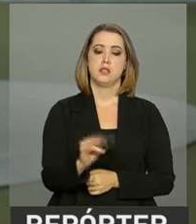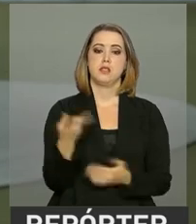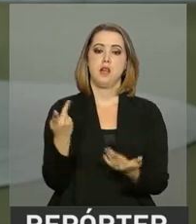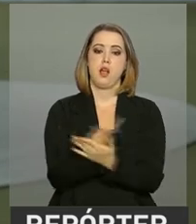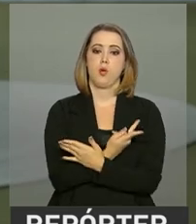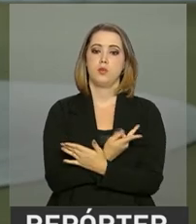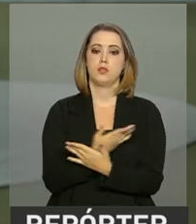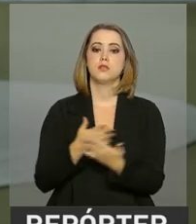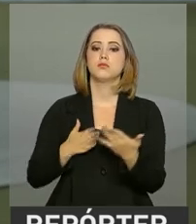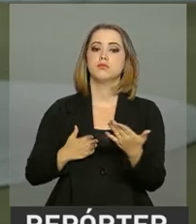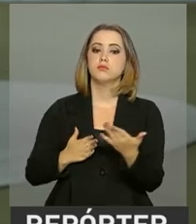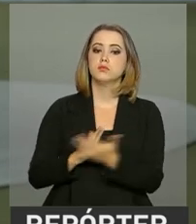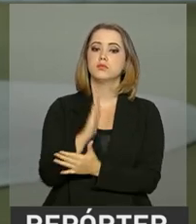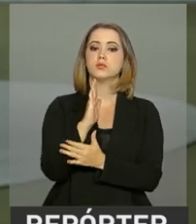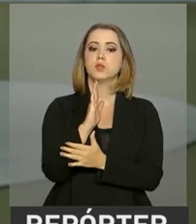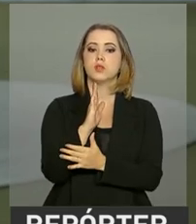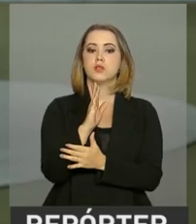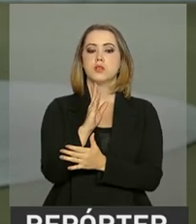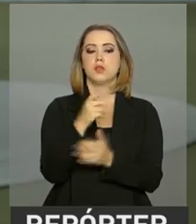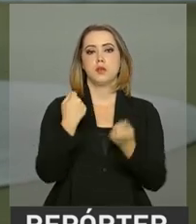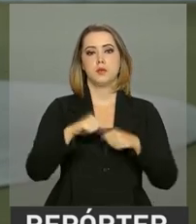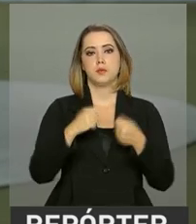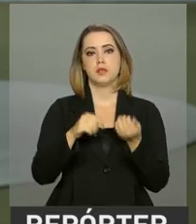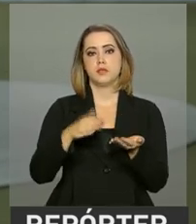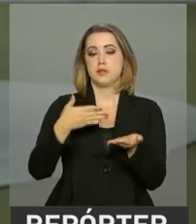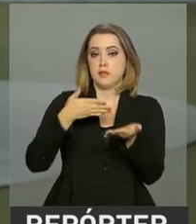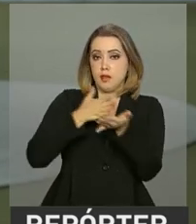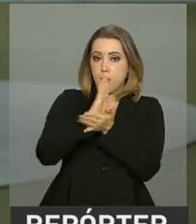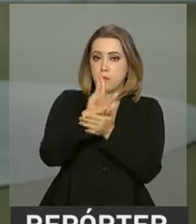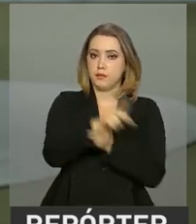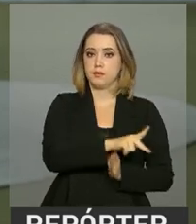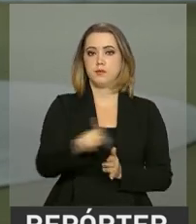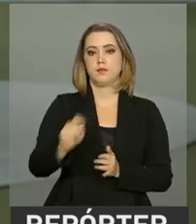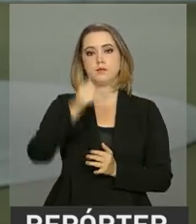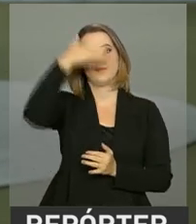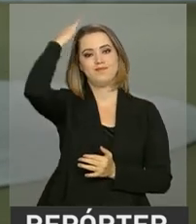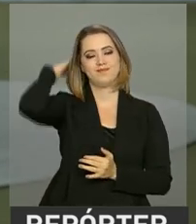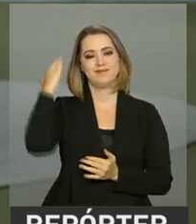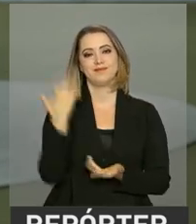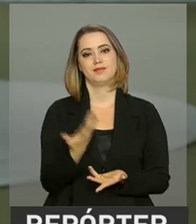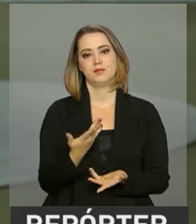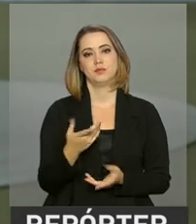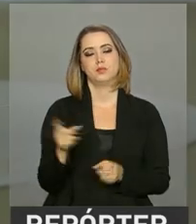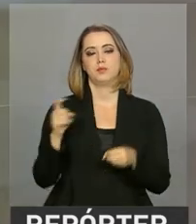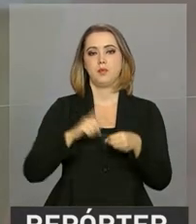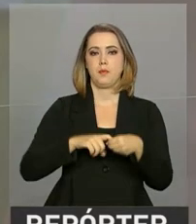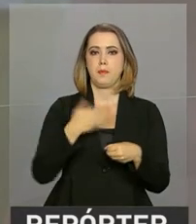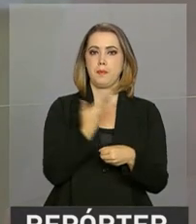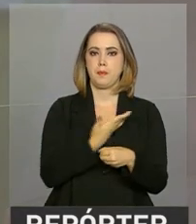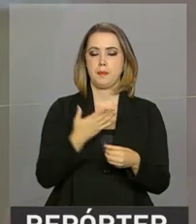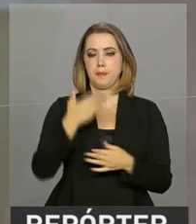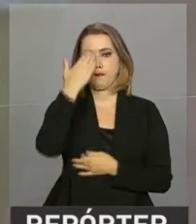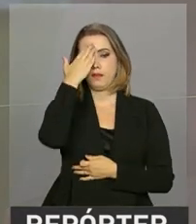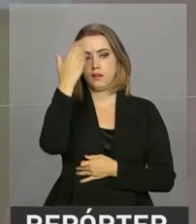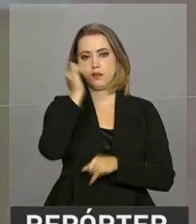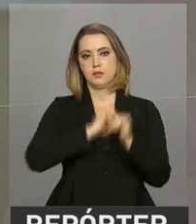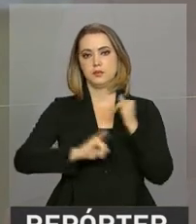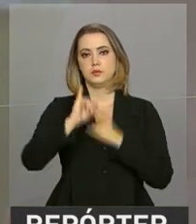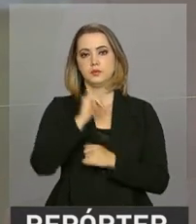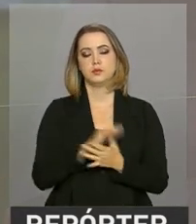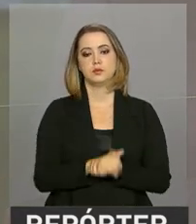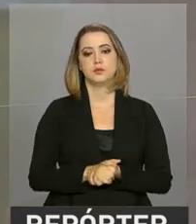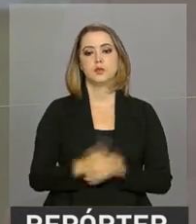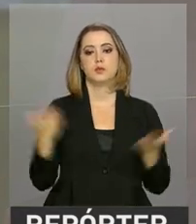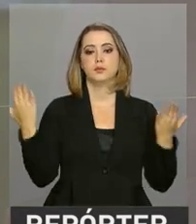aconteça, o orçamento segue para a sanção do presidente Michel Temer. Eu volto com você no estúdio, Zé Luiz. Obrigado, Paulo Lassalve. Paulo